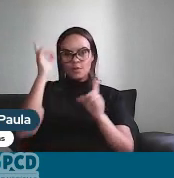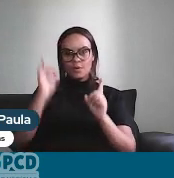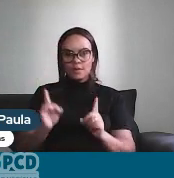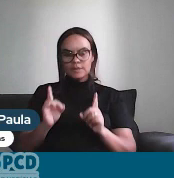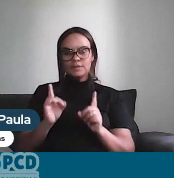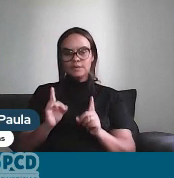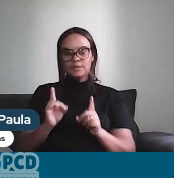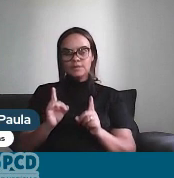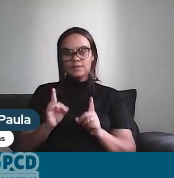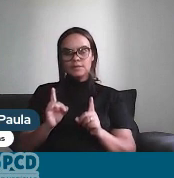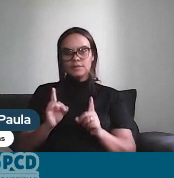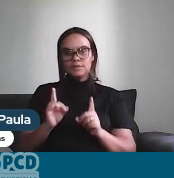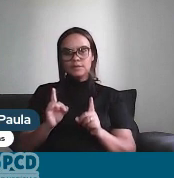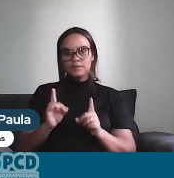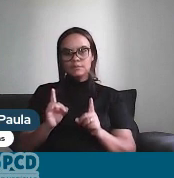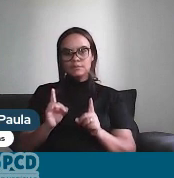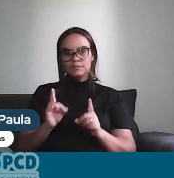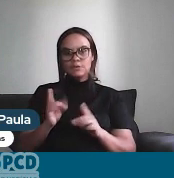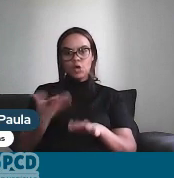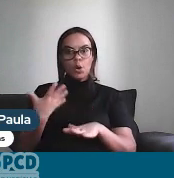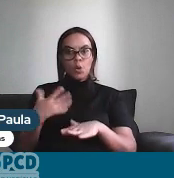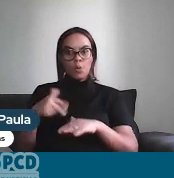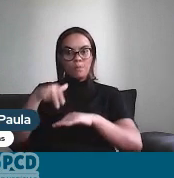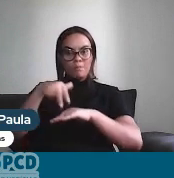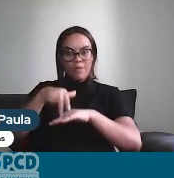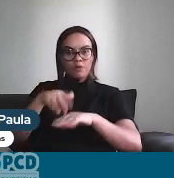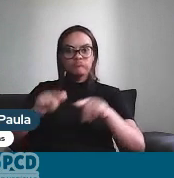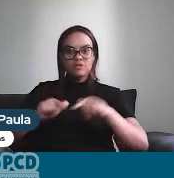ocupar postos no mercado de trabalho.